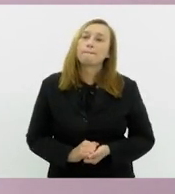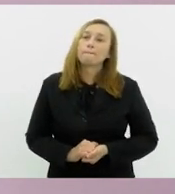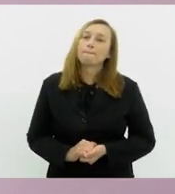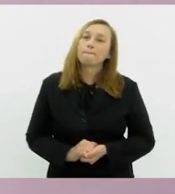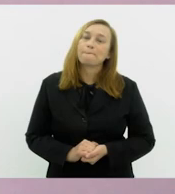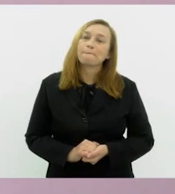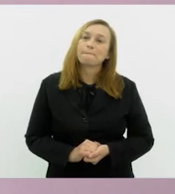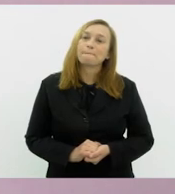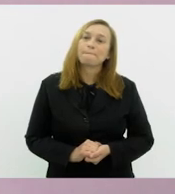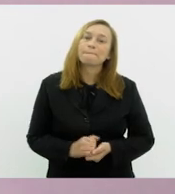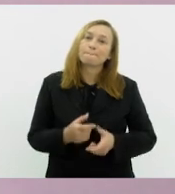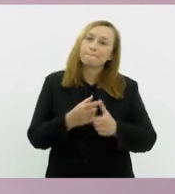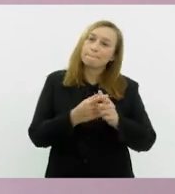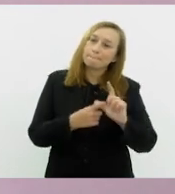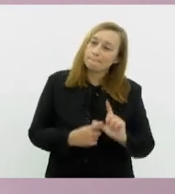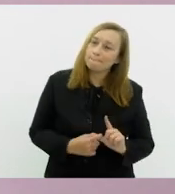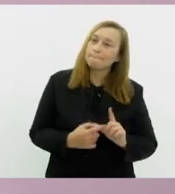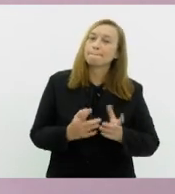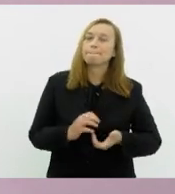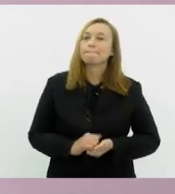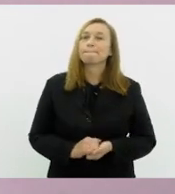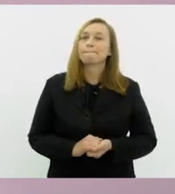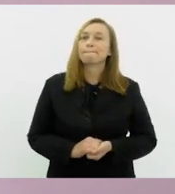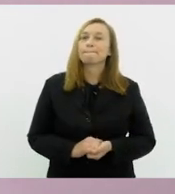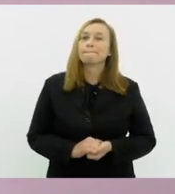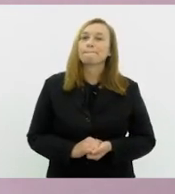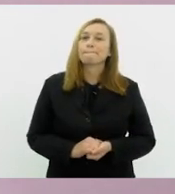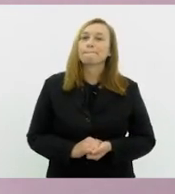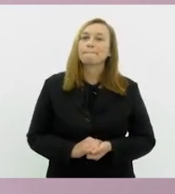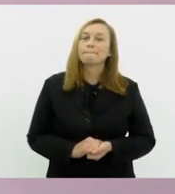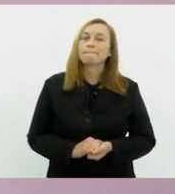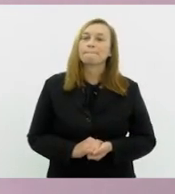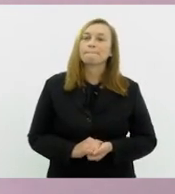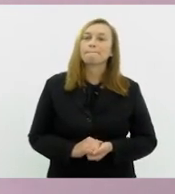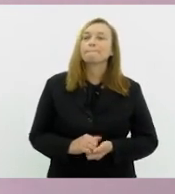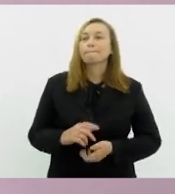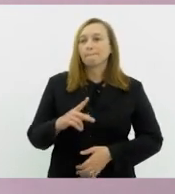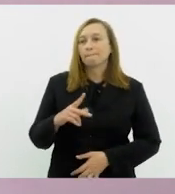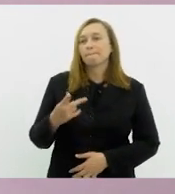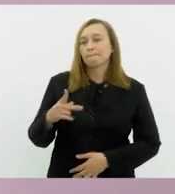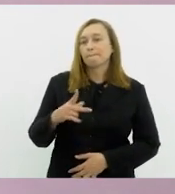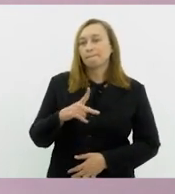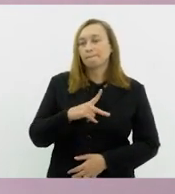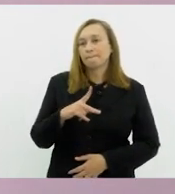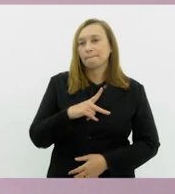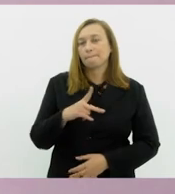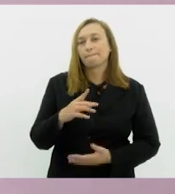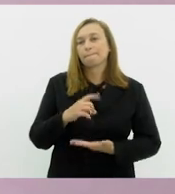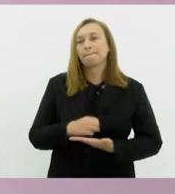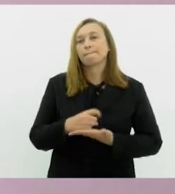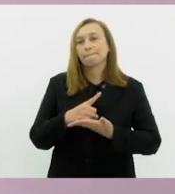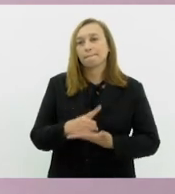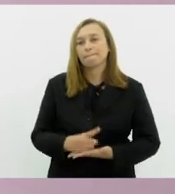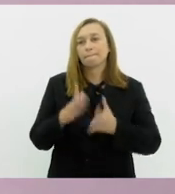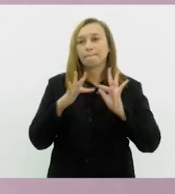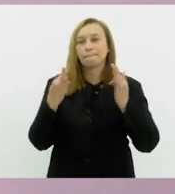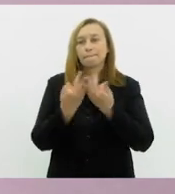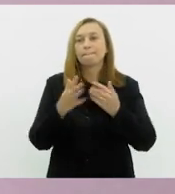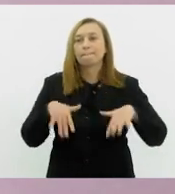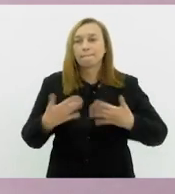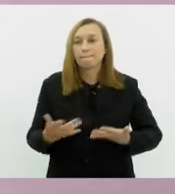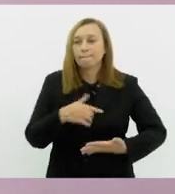que dependem única e exclusivamente dela para que sustente essas famílias. Então, a cozinha solidária